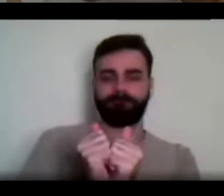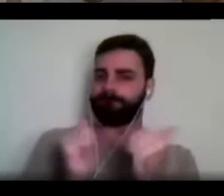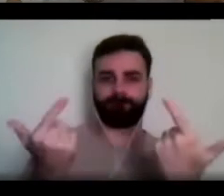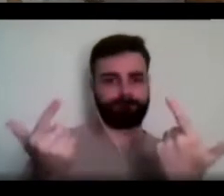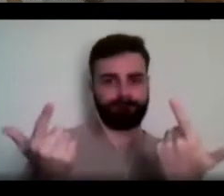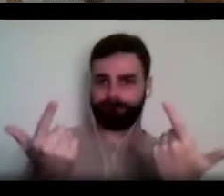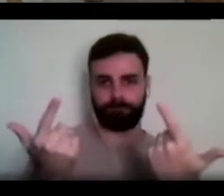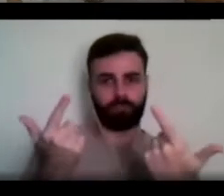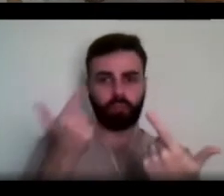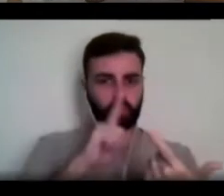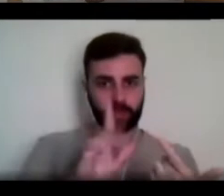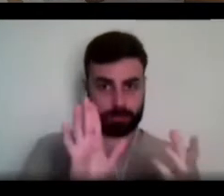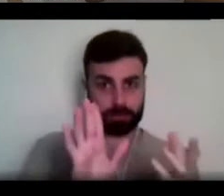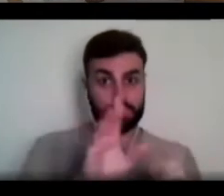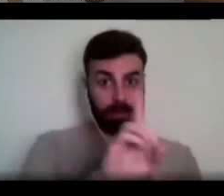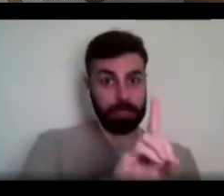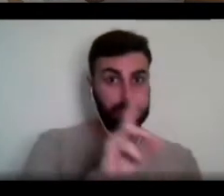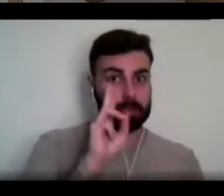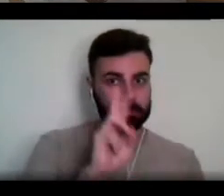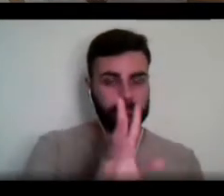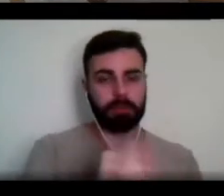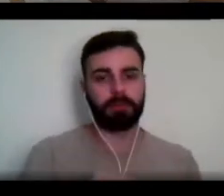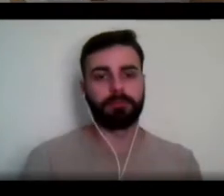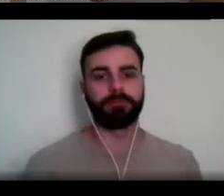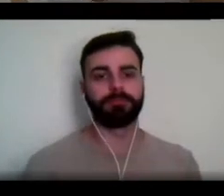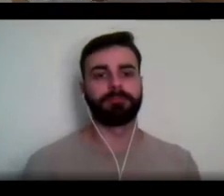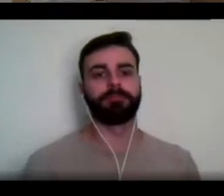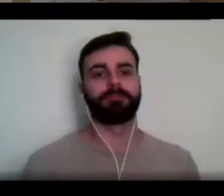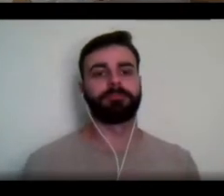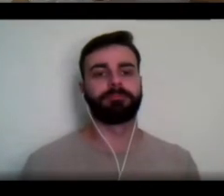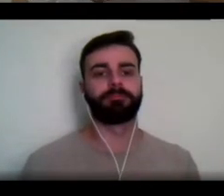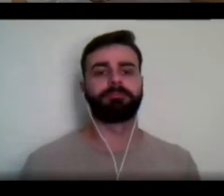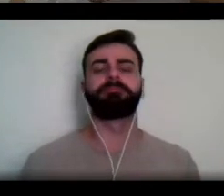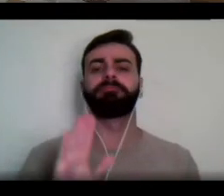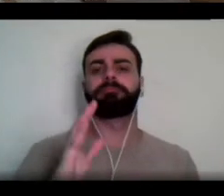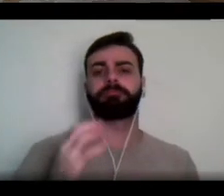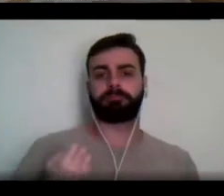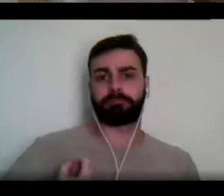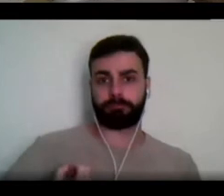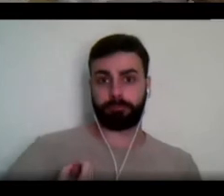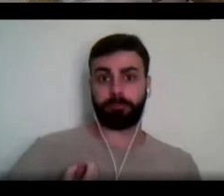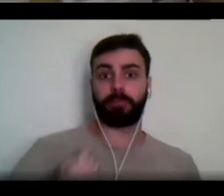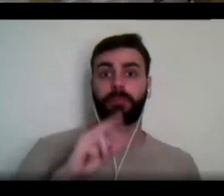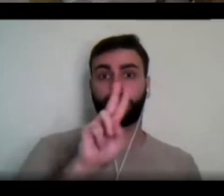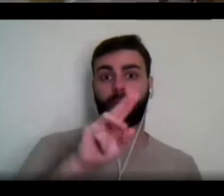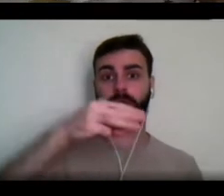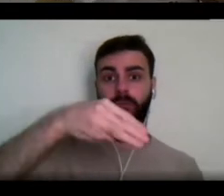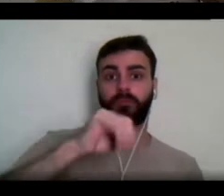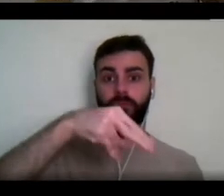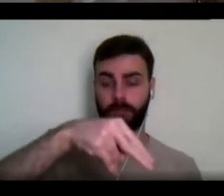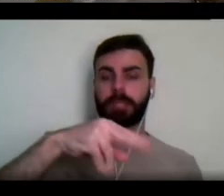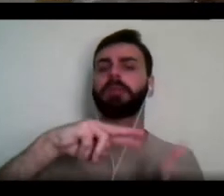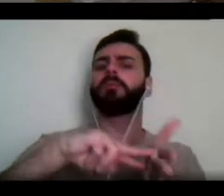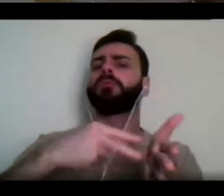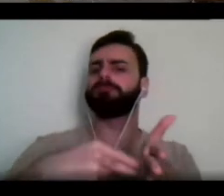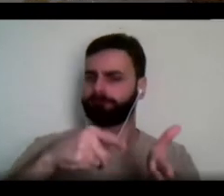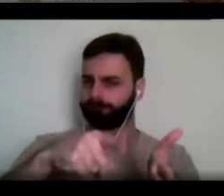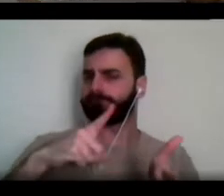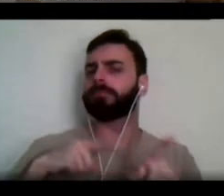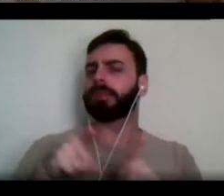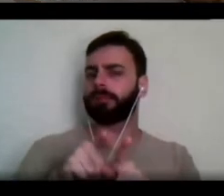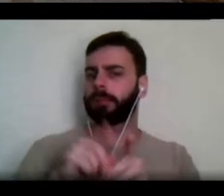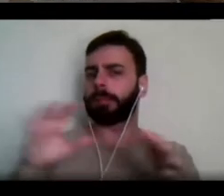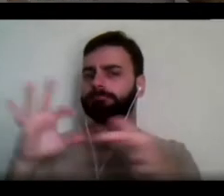Estou lendo aqui a letra D. O valor de V mínimo também possui interpretação física simples. Qual que é